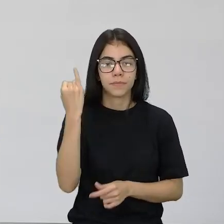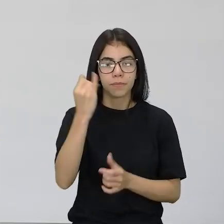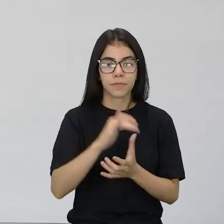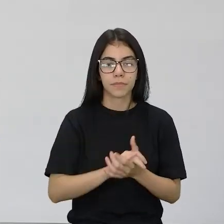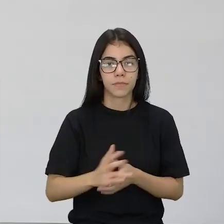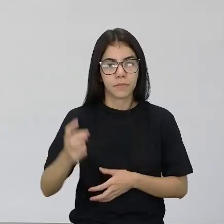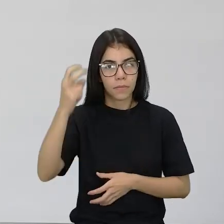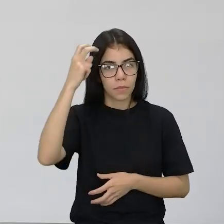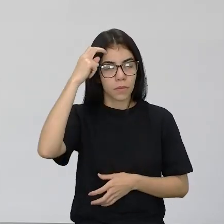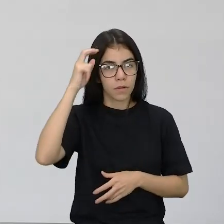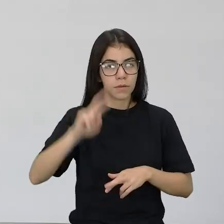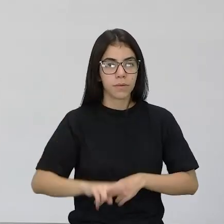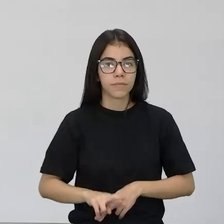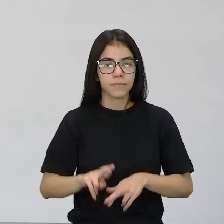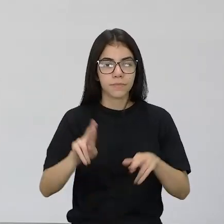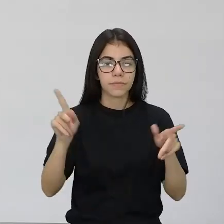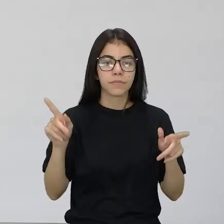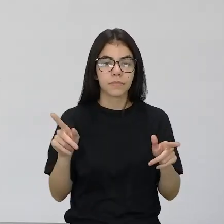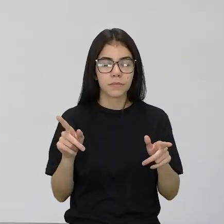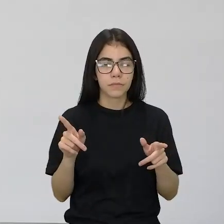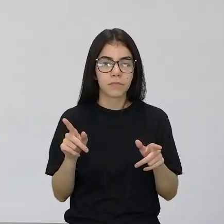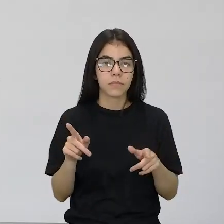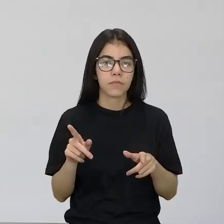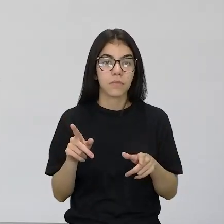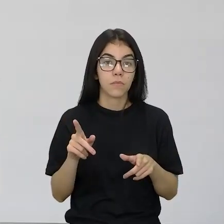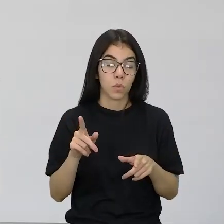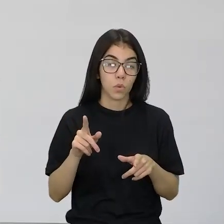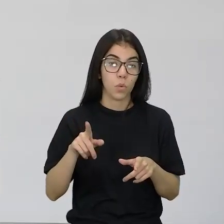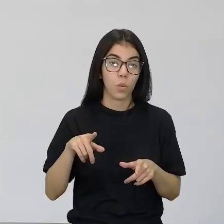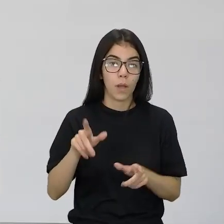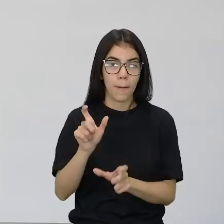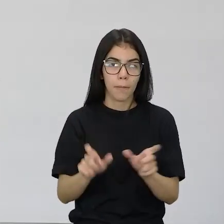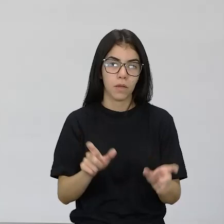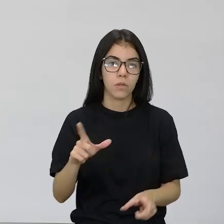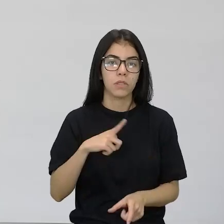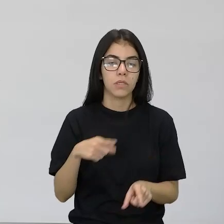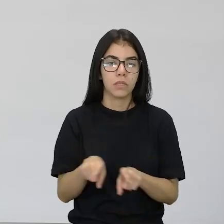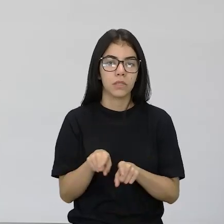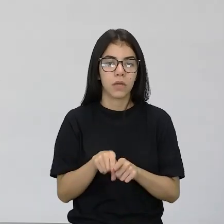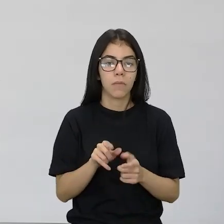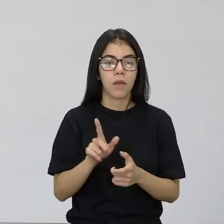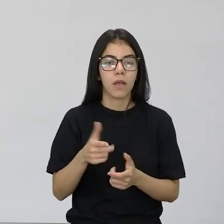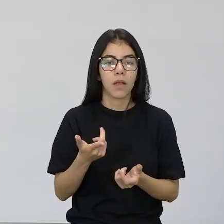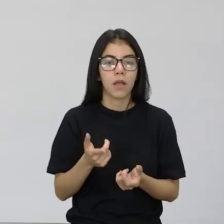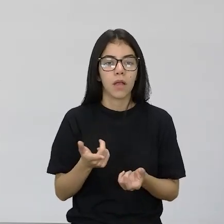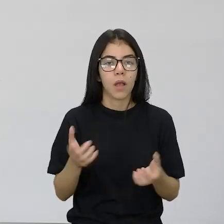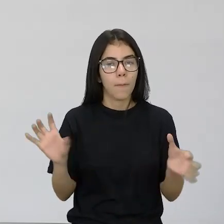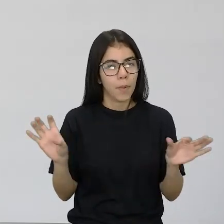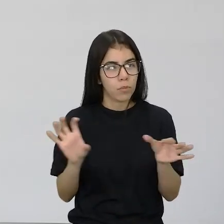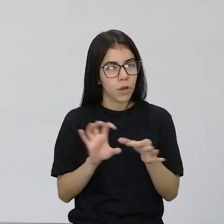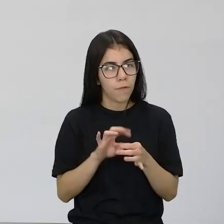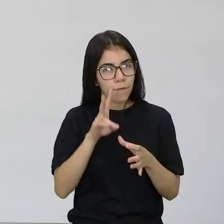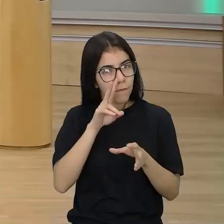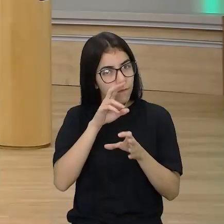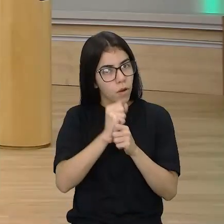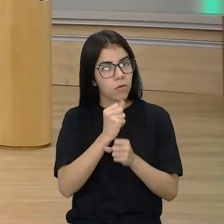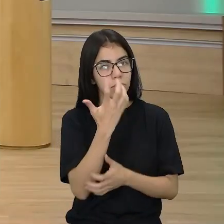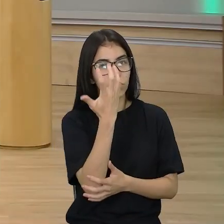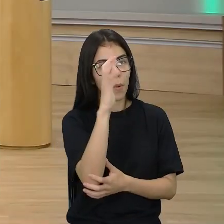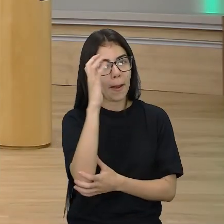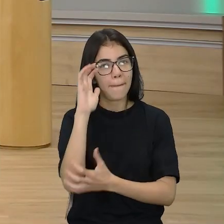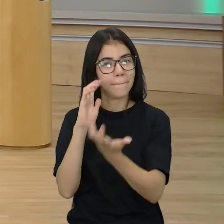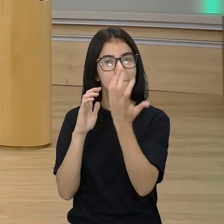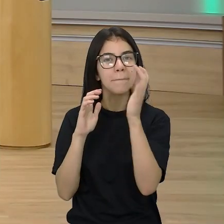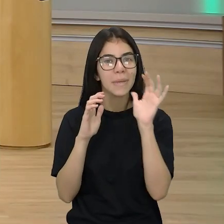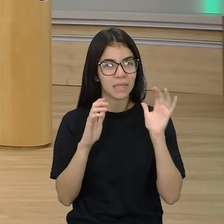cultura diferenciada do que a maioria tem e tem uma ligação muito forte com o meio ambiente. E é do meio ambiente